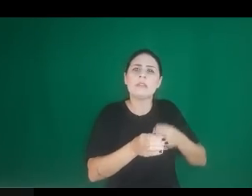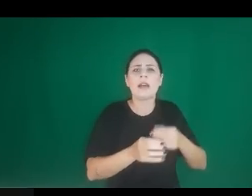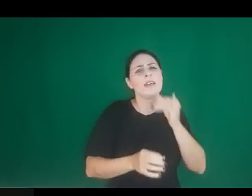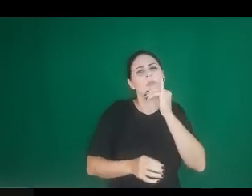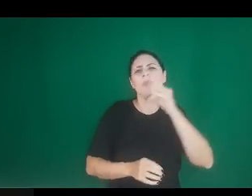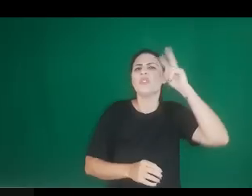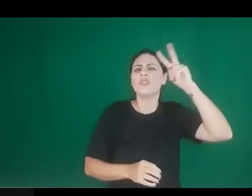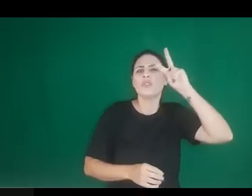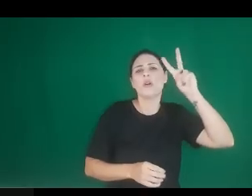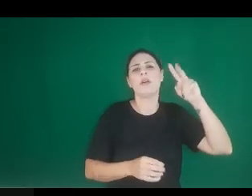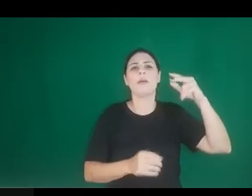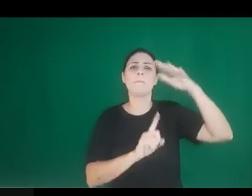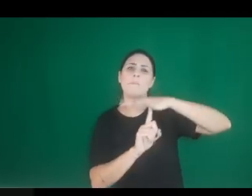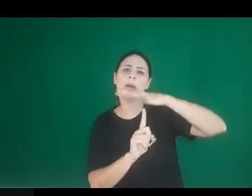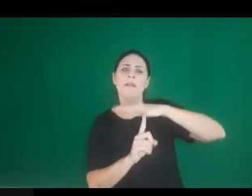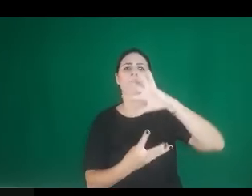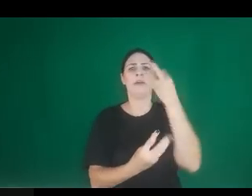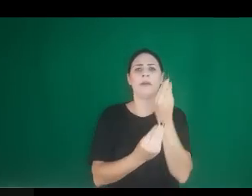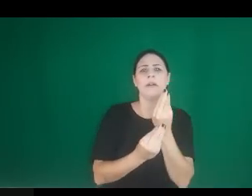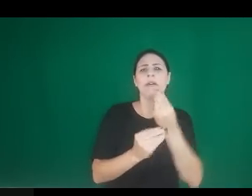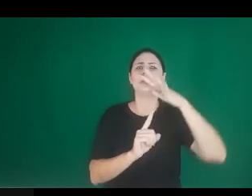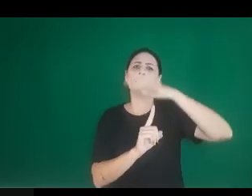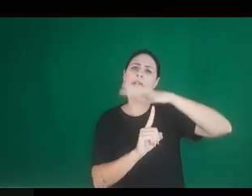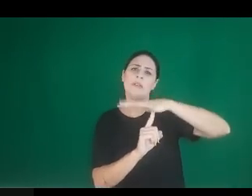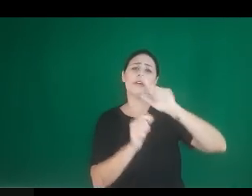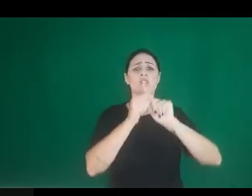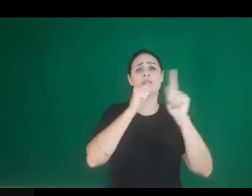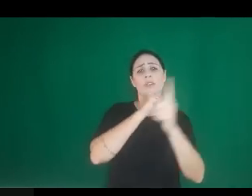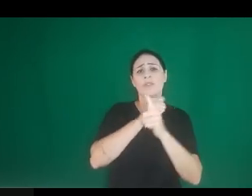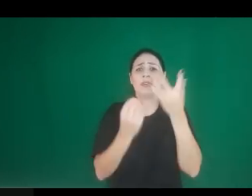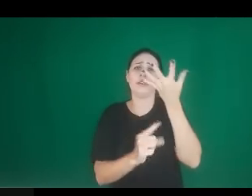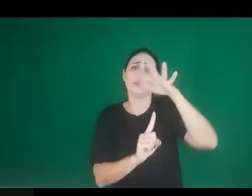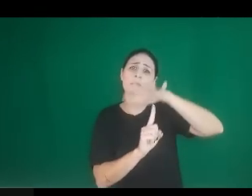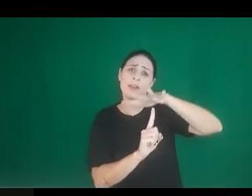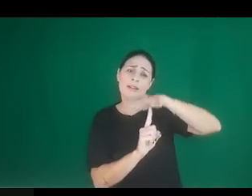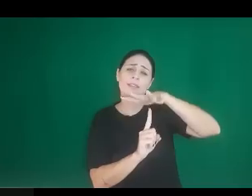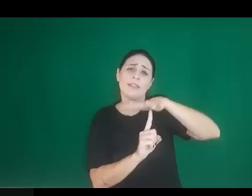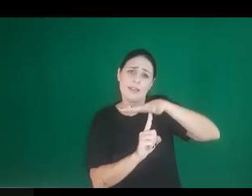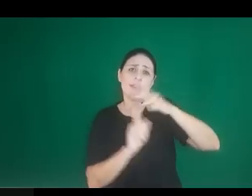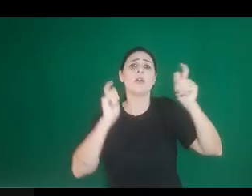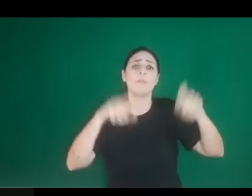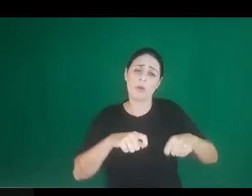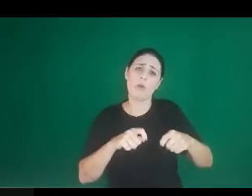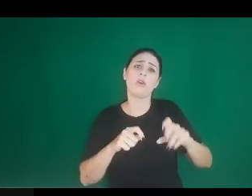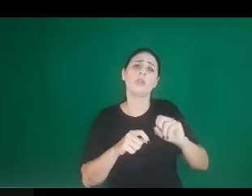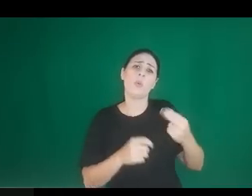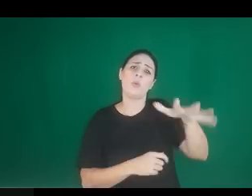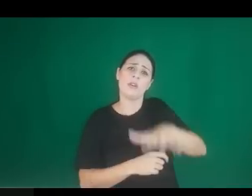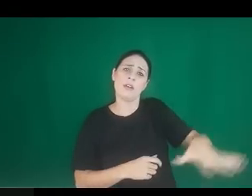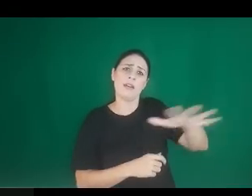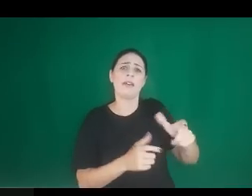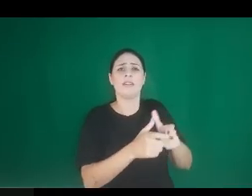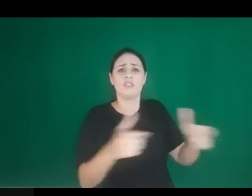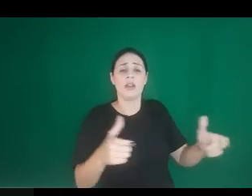por exemplo, a história do Paraná, a arte do Paraná, a geografia do Paraná, e outros conteúdos que mesmo da